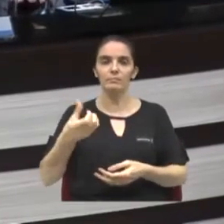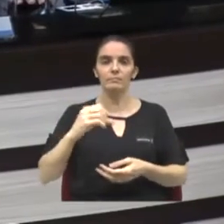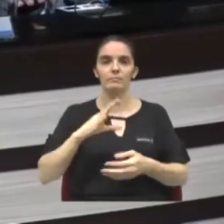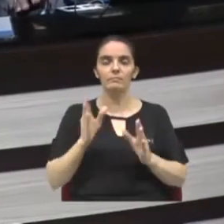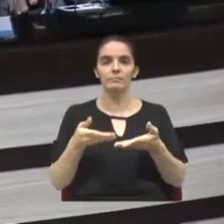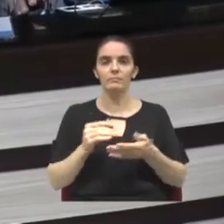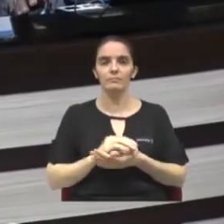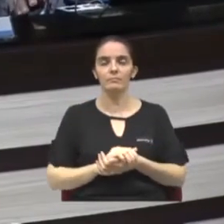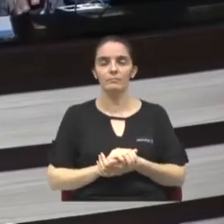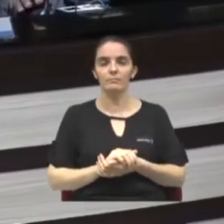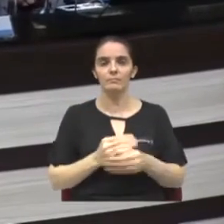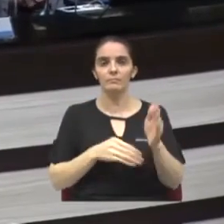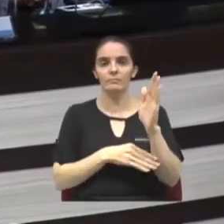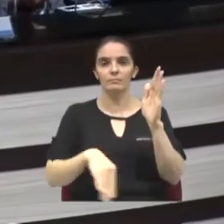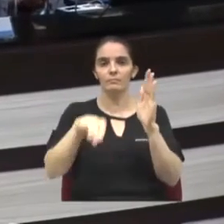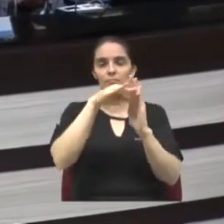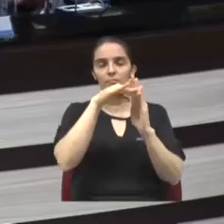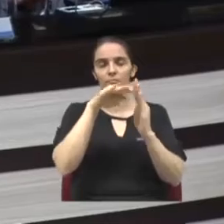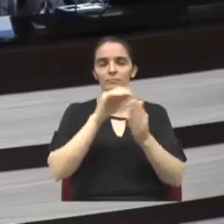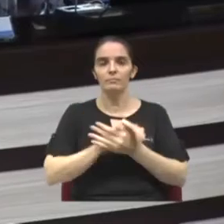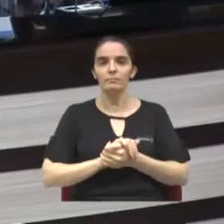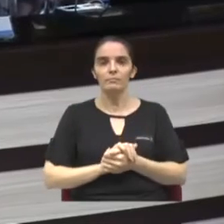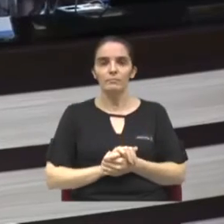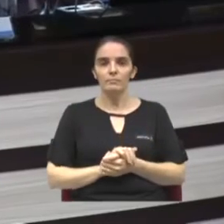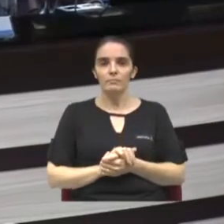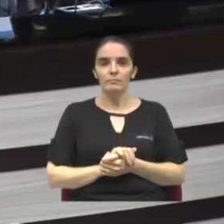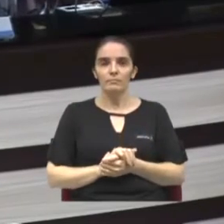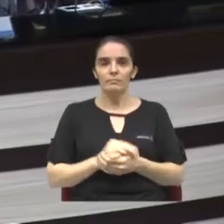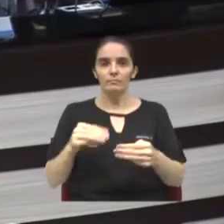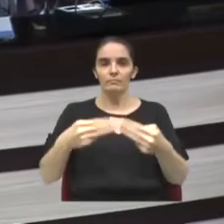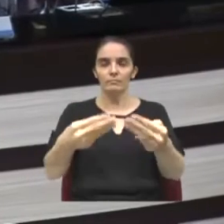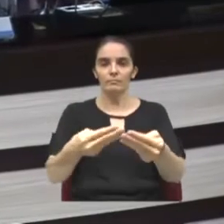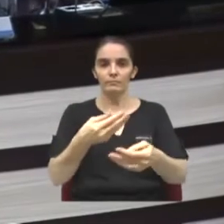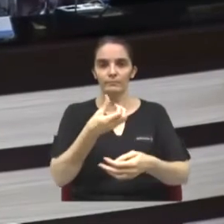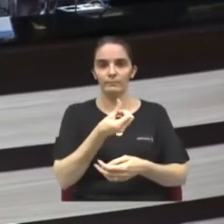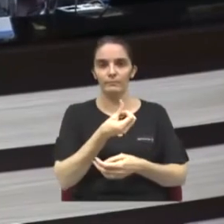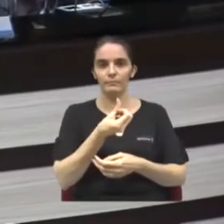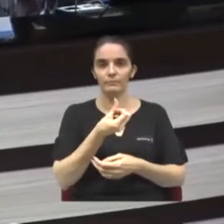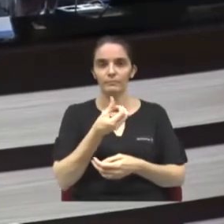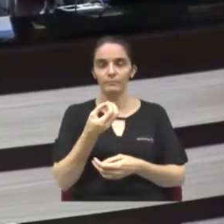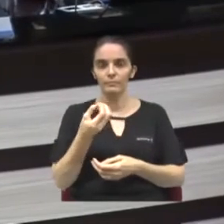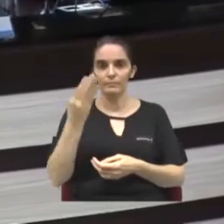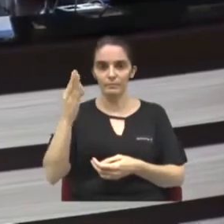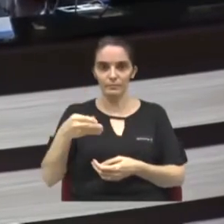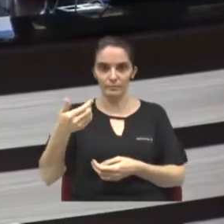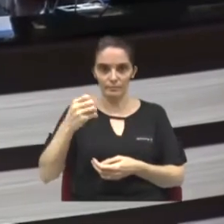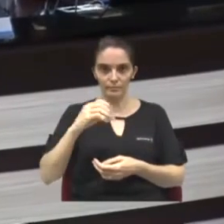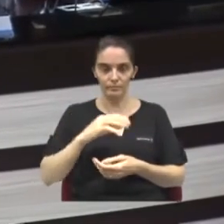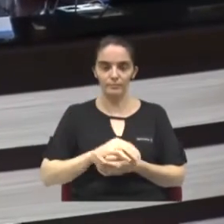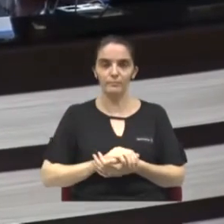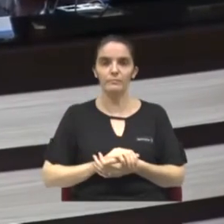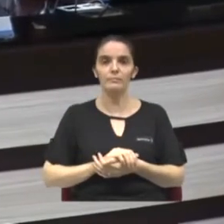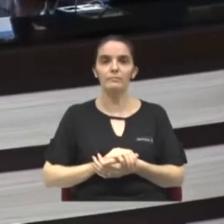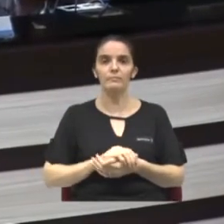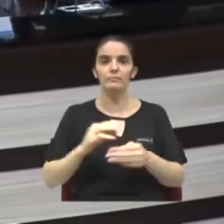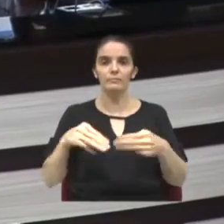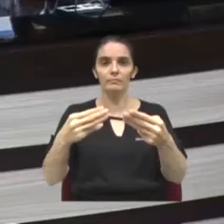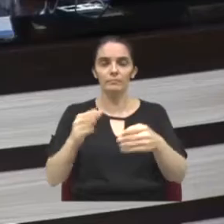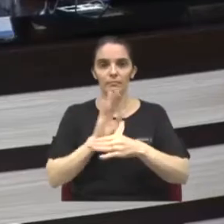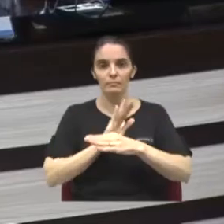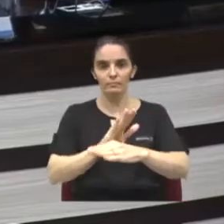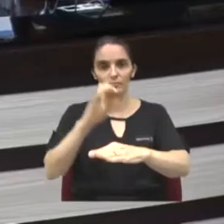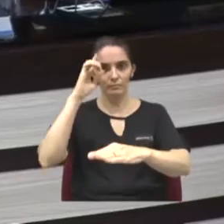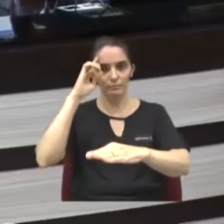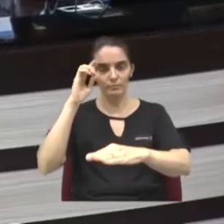passa a ter prioridade com a leitura do vereador. Moção Senhor número secretário. 60/2019, moção em apoio ao